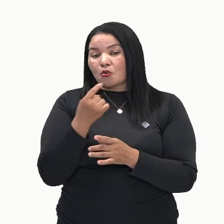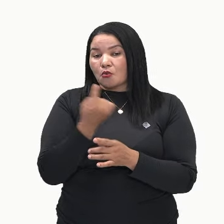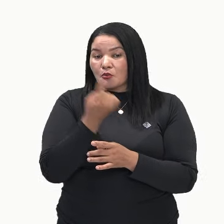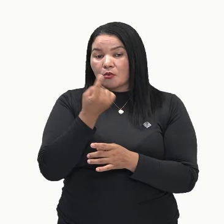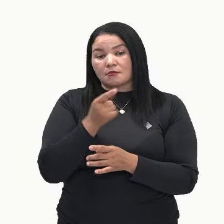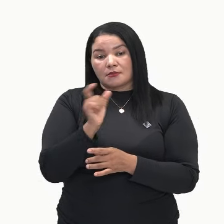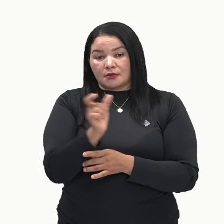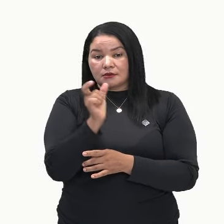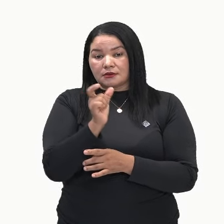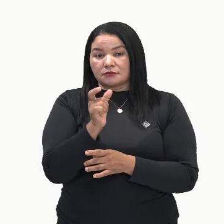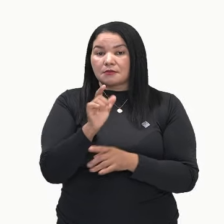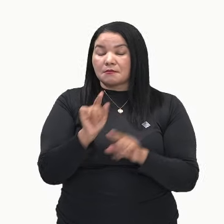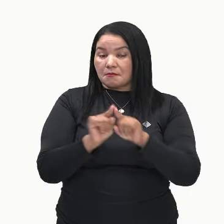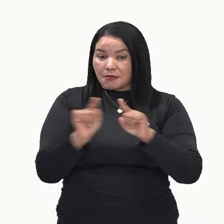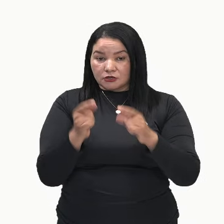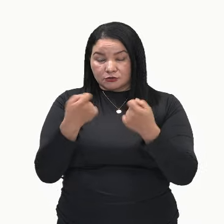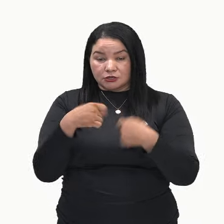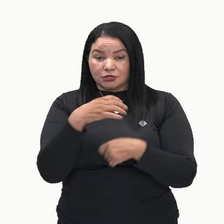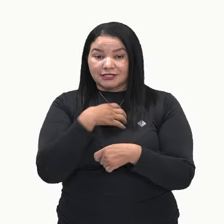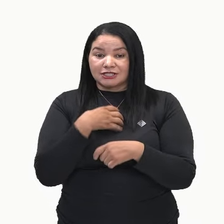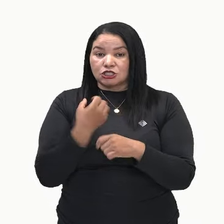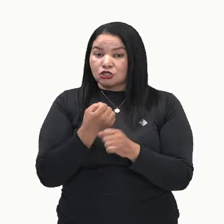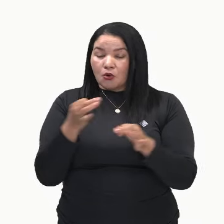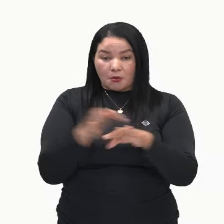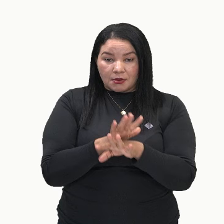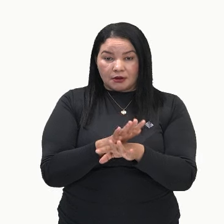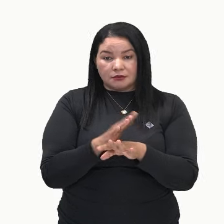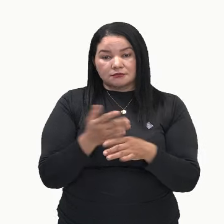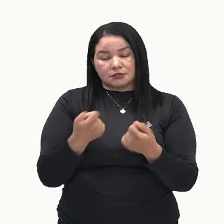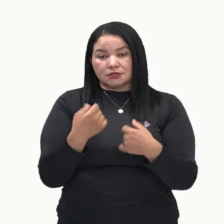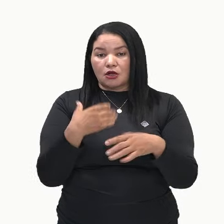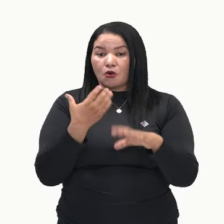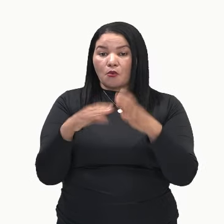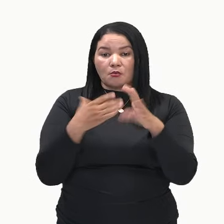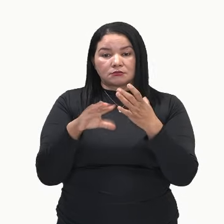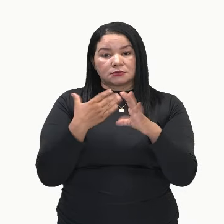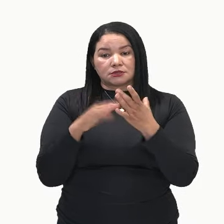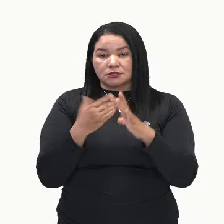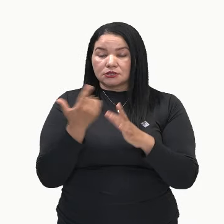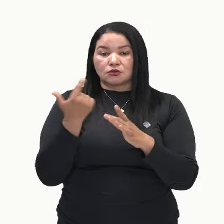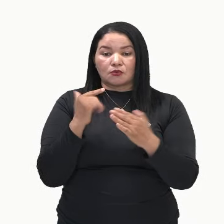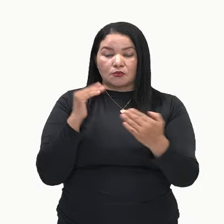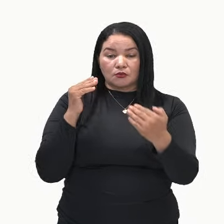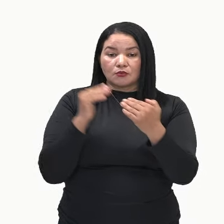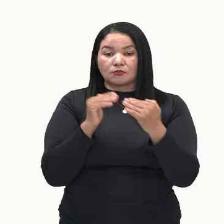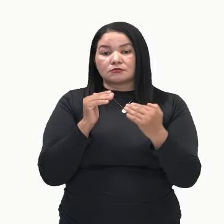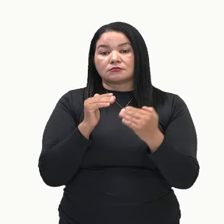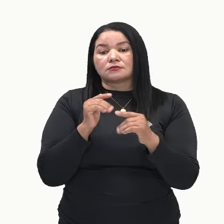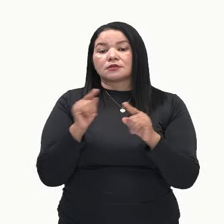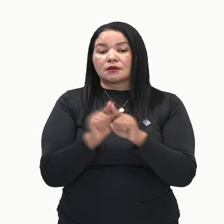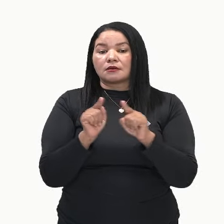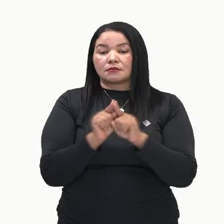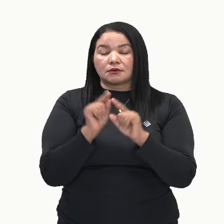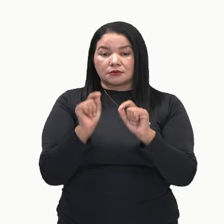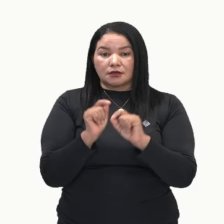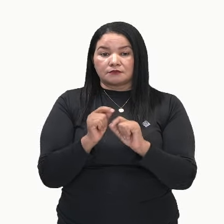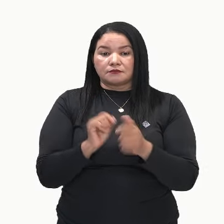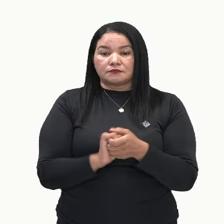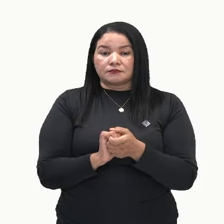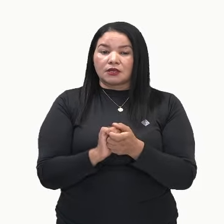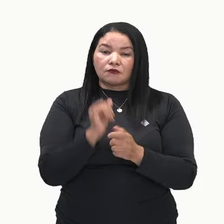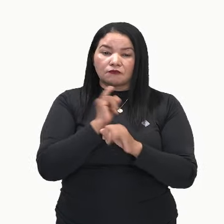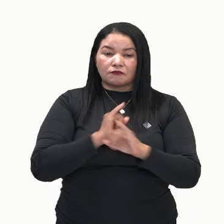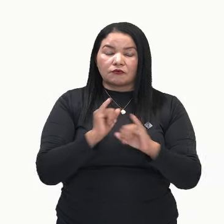ser completa. Então, ele transmite uma mensagem. Comunicação, a linguagem é comunicação. Então, eu sempre estou transmitindo e